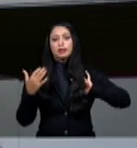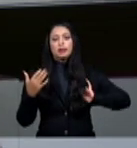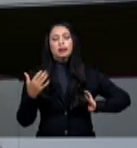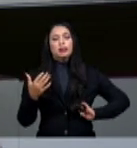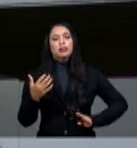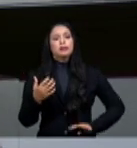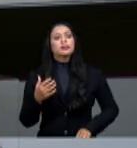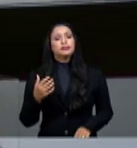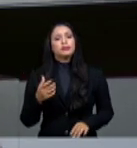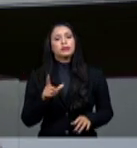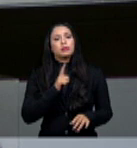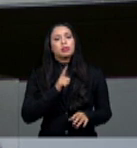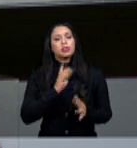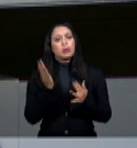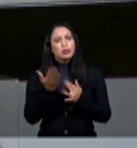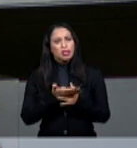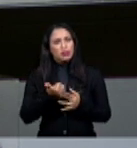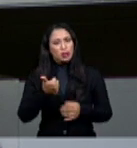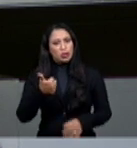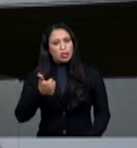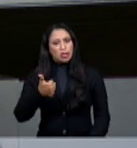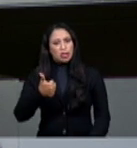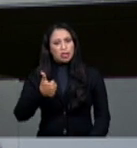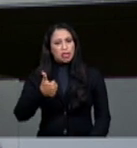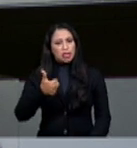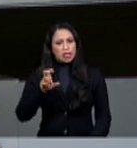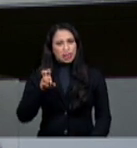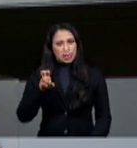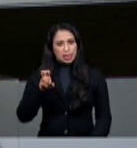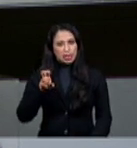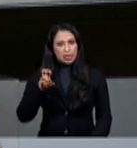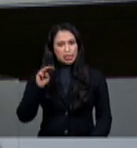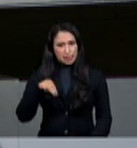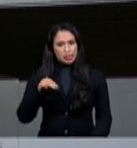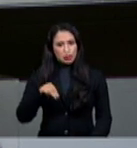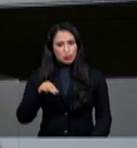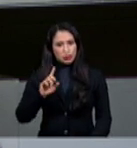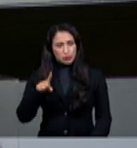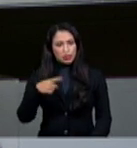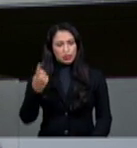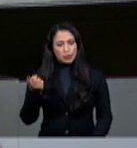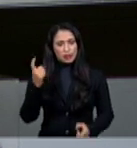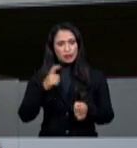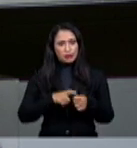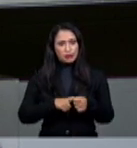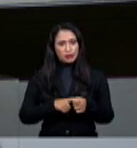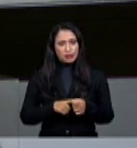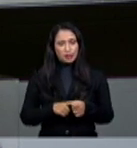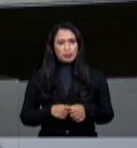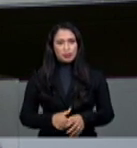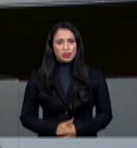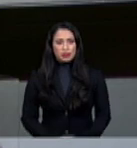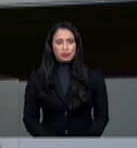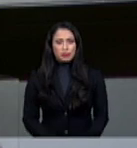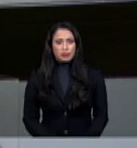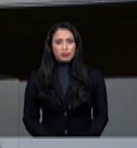um breve intervalo de 15 minutos e voltamos para a nova sessão.